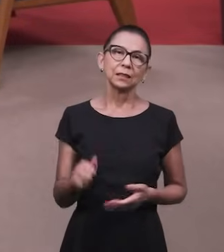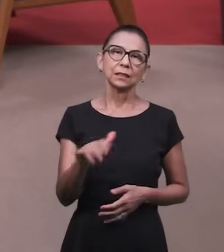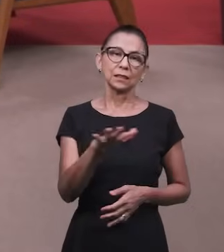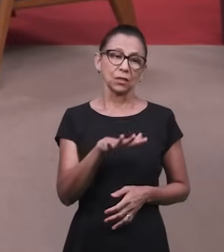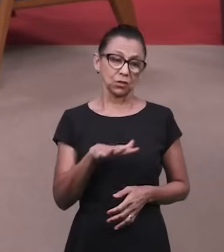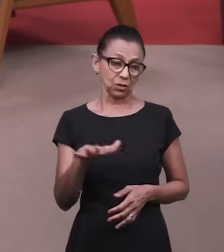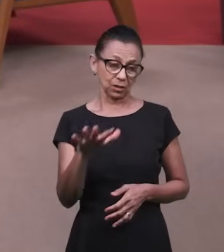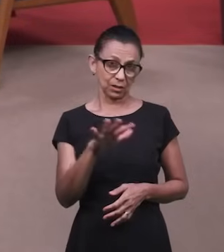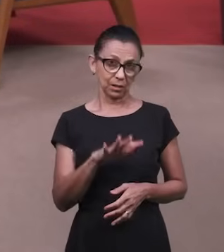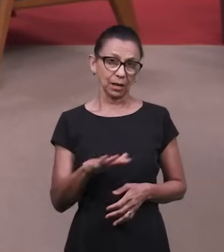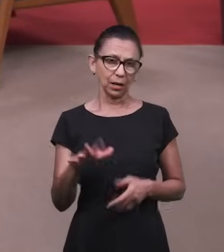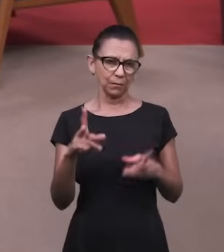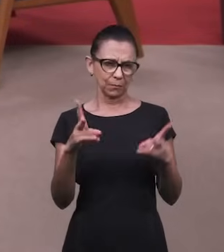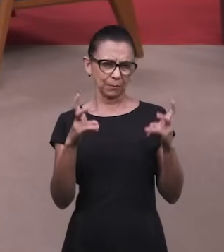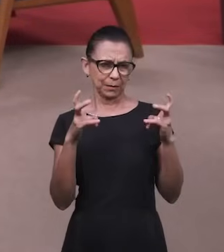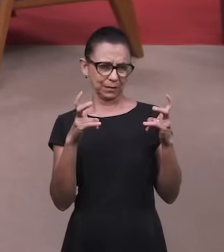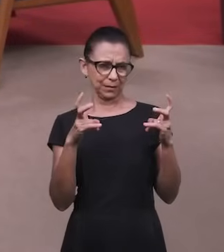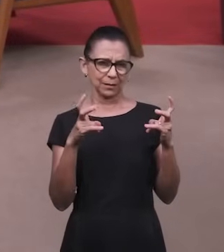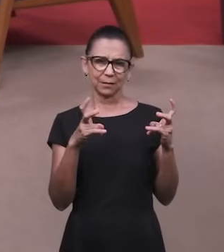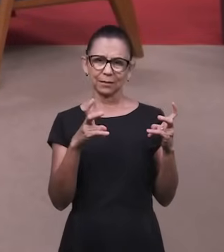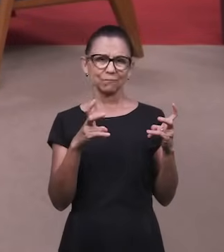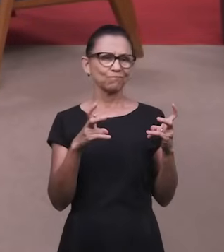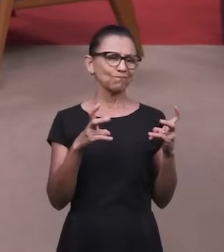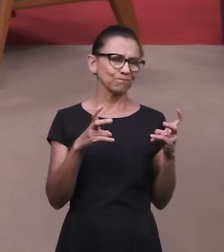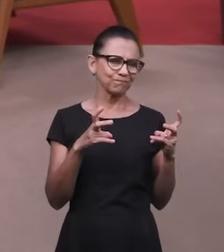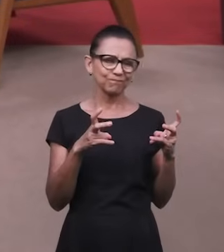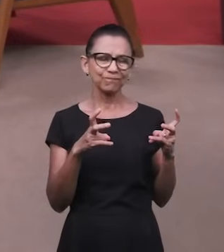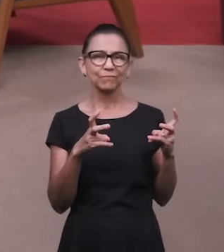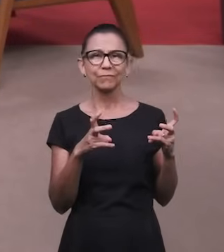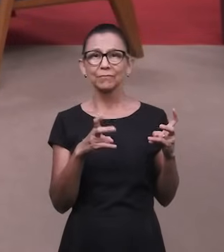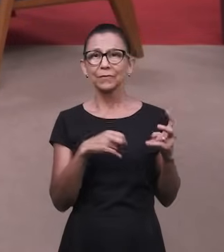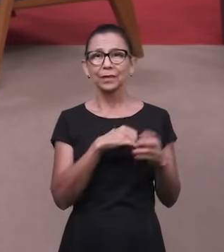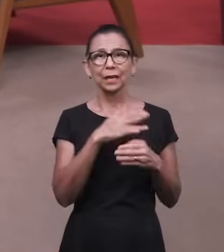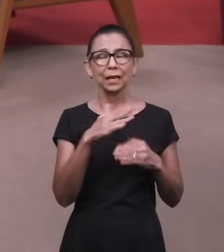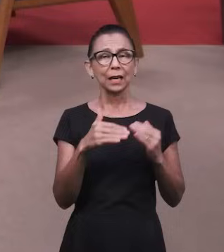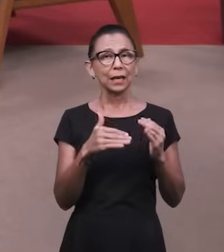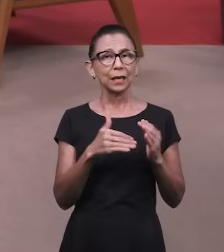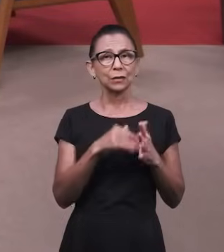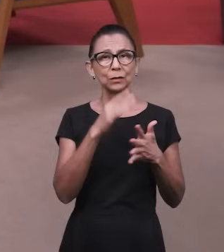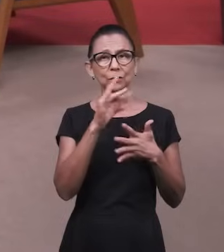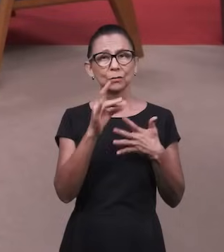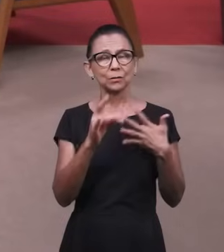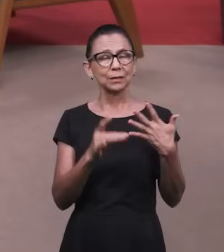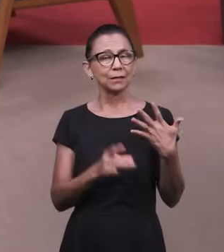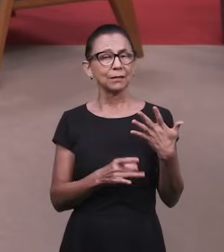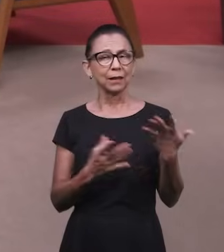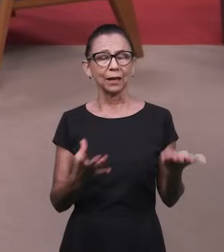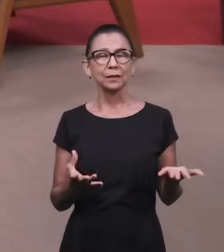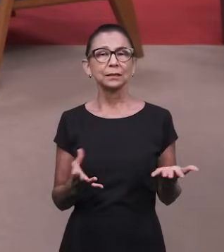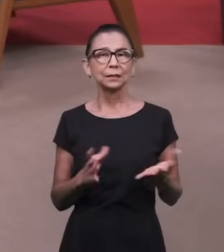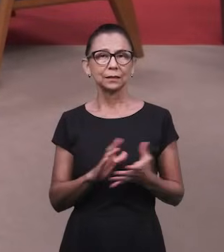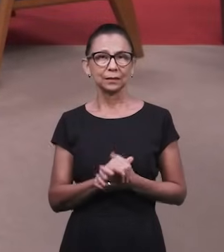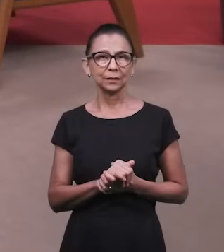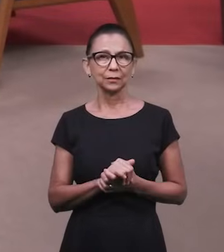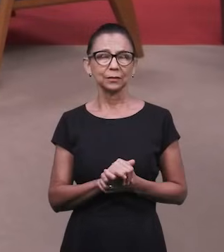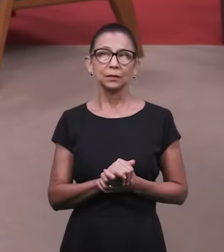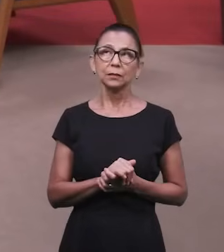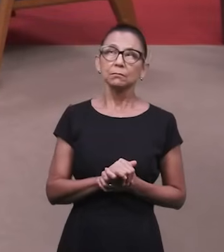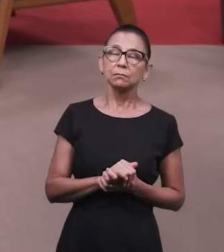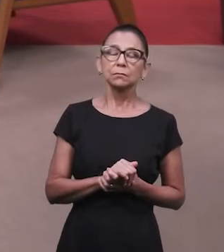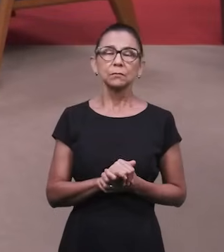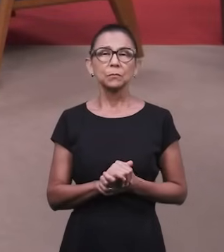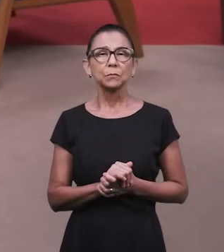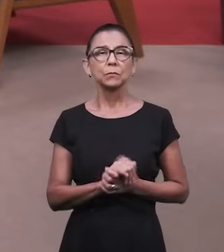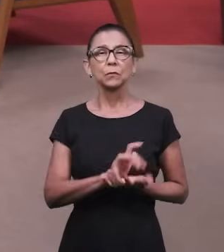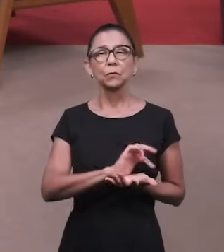genérica, ou seja, no atacado, em relação a todos os aspectos, como você pode perceber essa realidade em